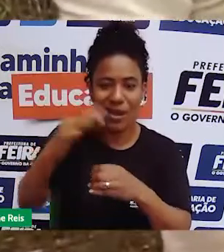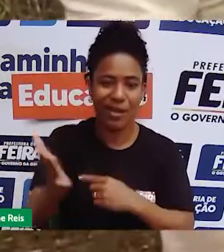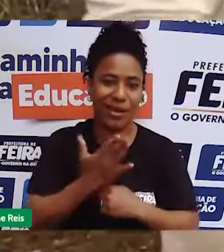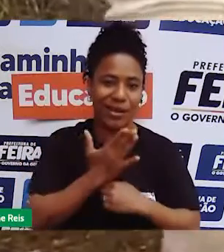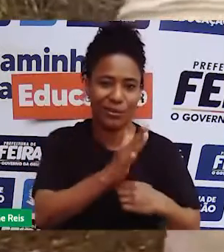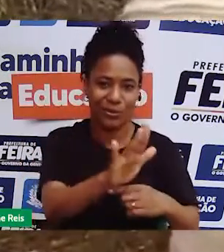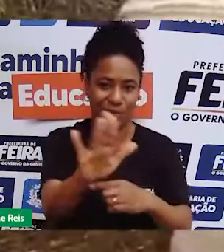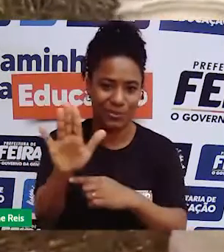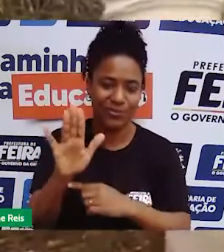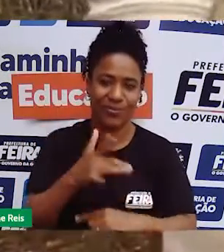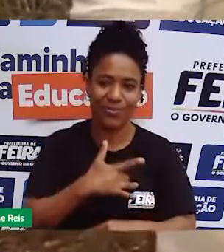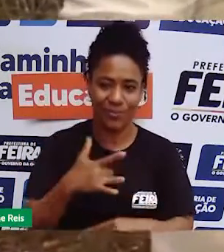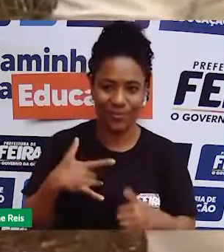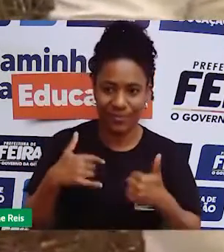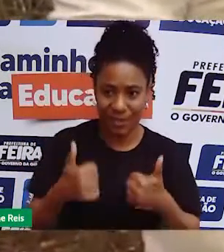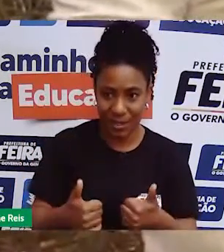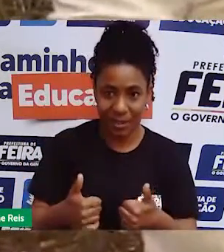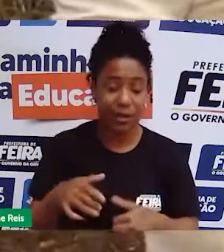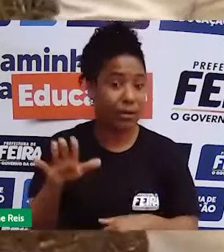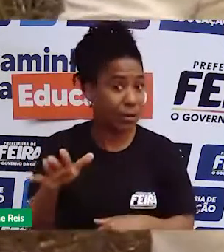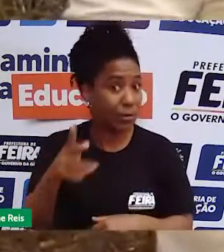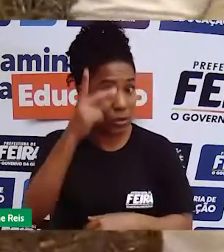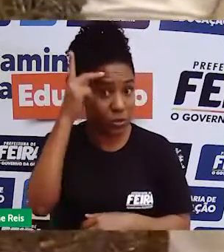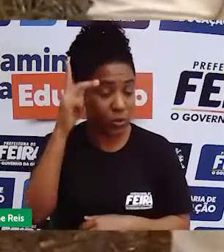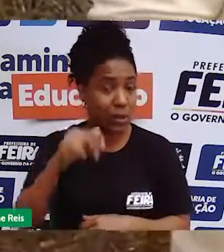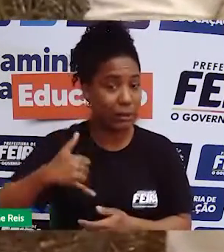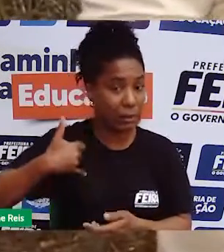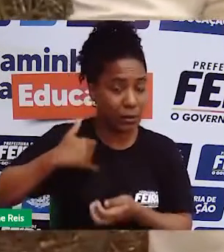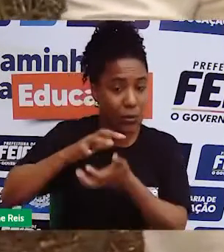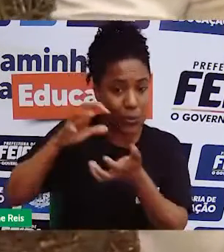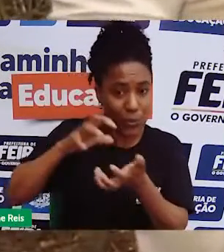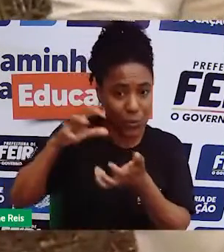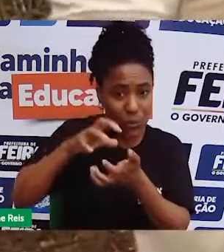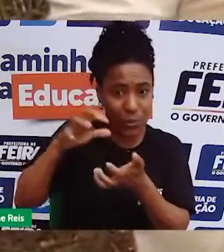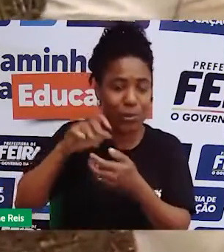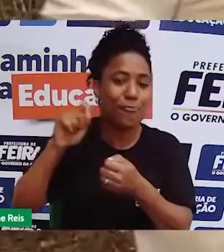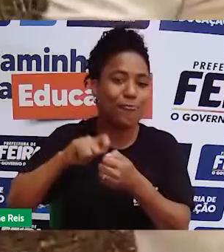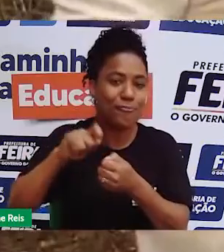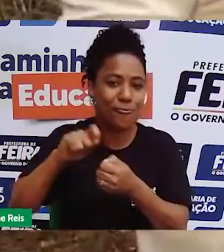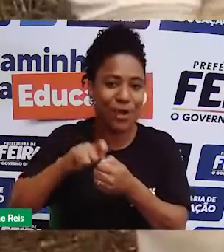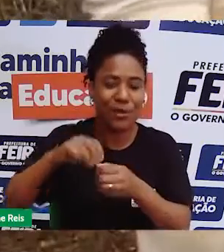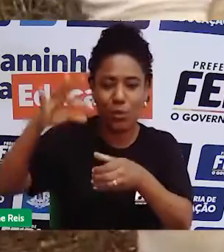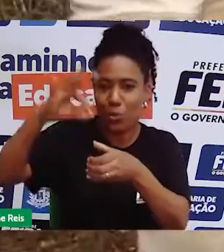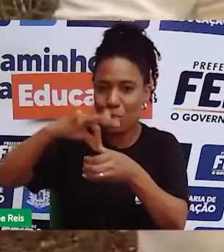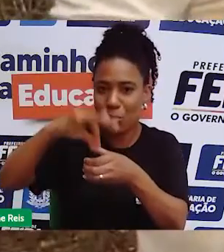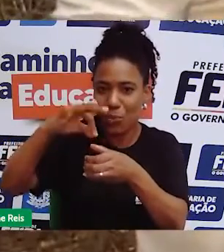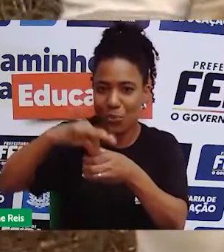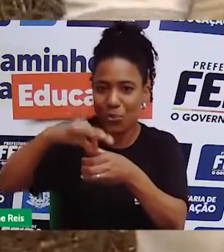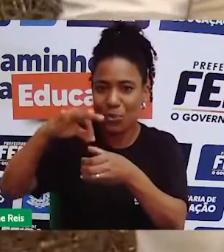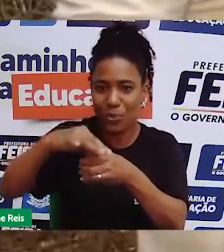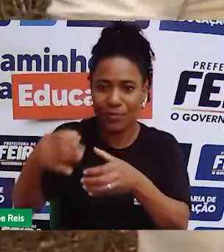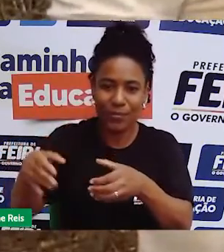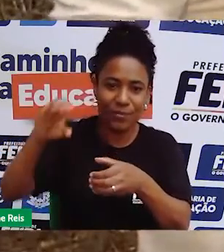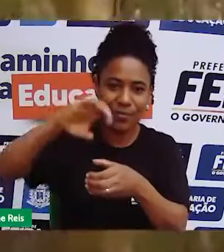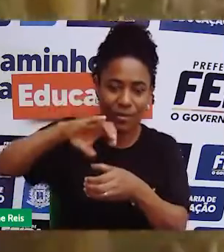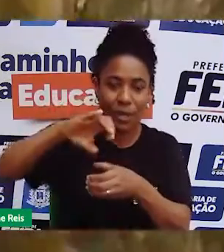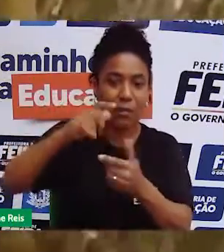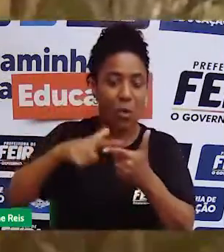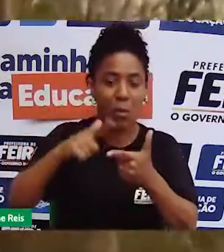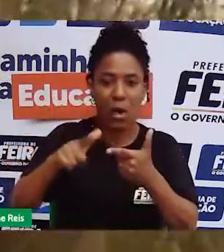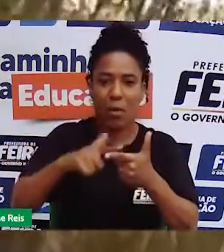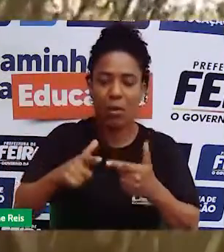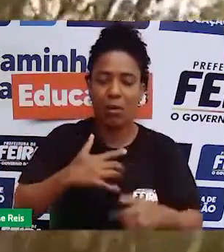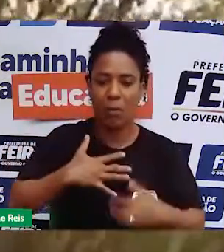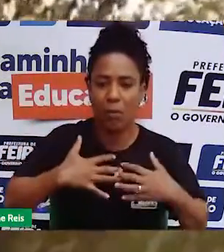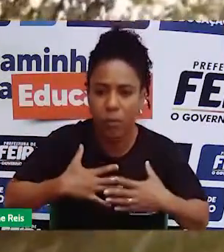muito usada, e o pessoal, ainda mais, os mais velhos, ainda usam muito para fazer um xarope, que combate exatamente o quê? Combate problemas respiratórios. Qual a